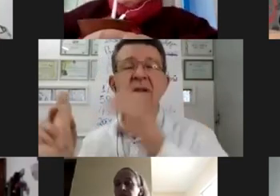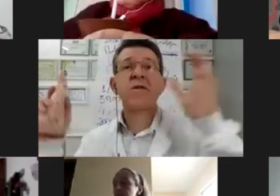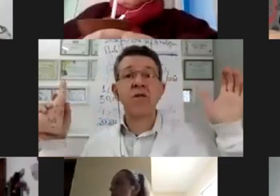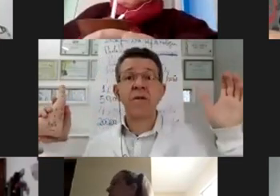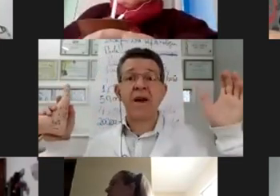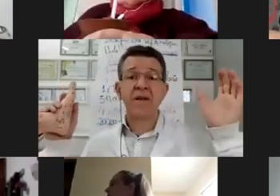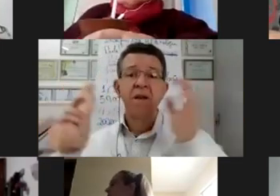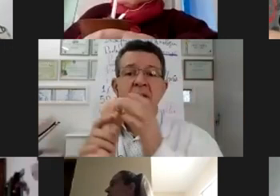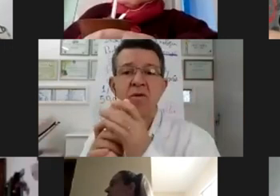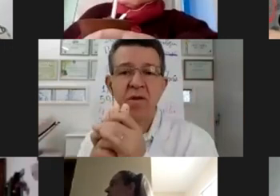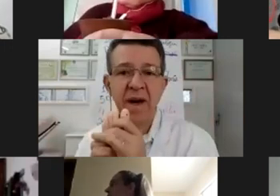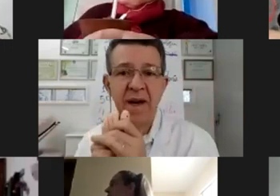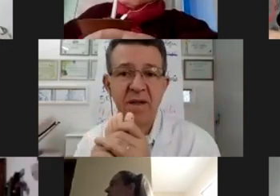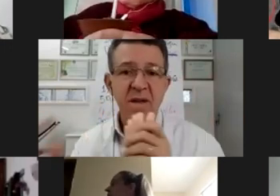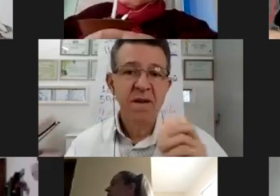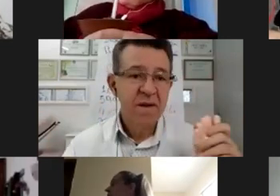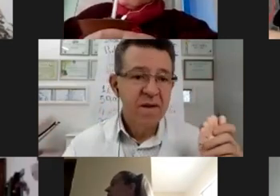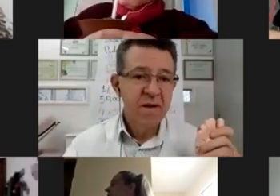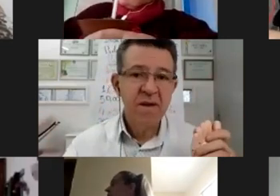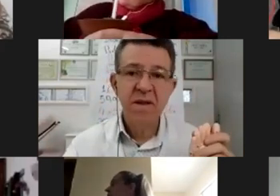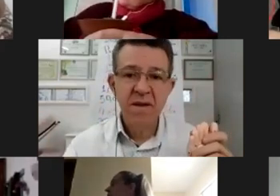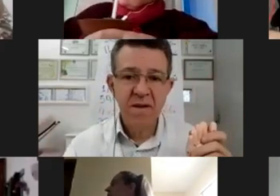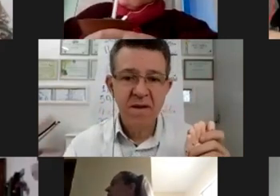está? Nossa, doeu demais. Doeu demais?